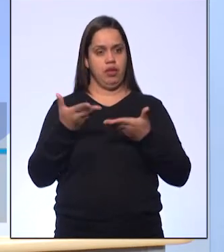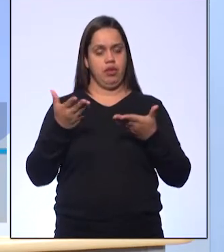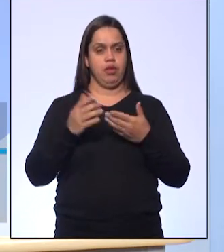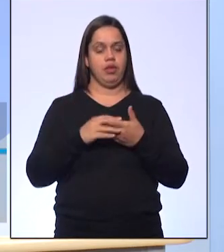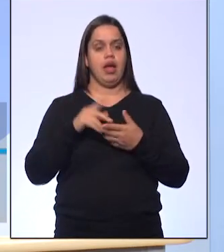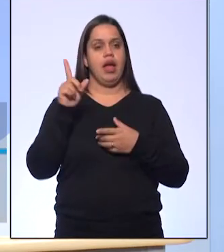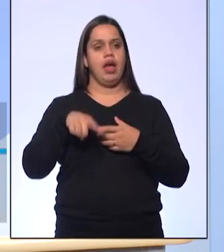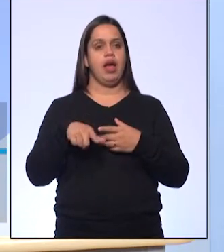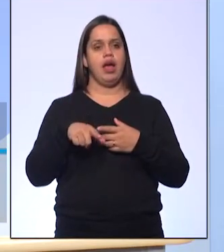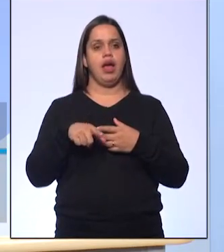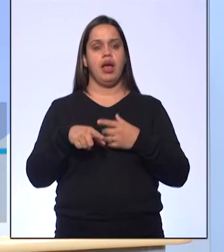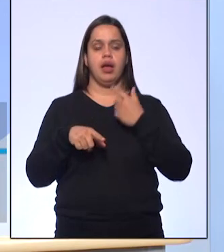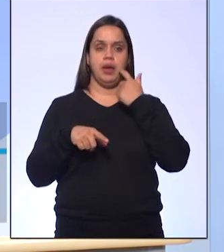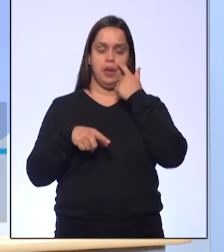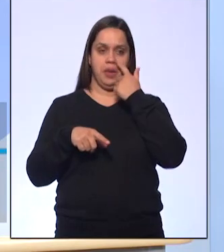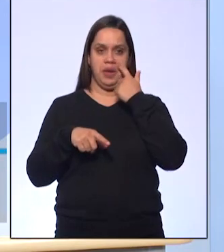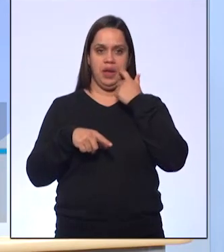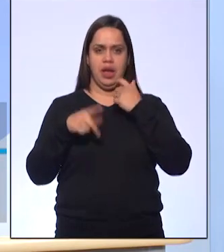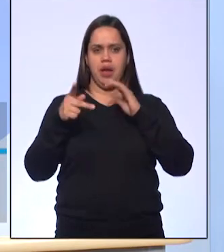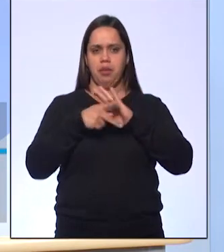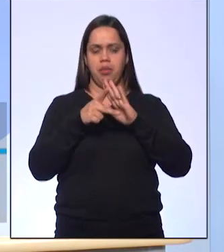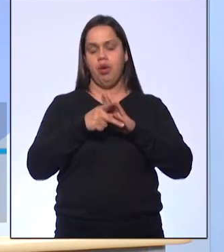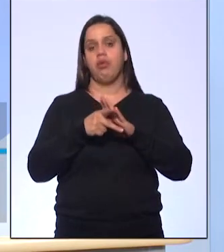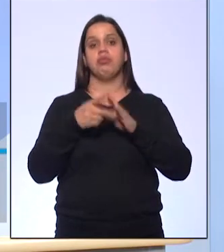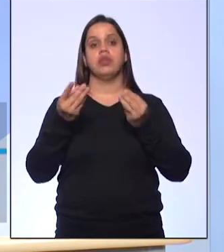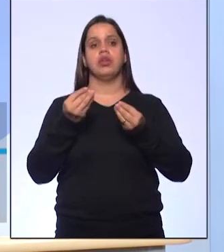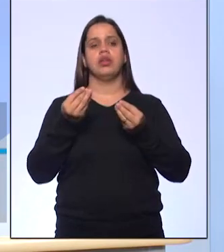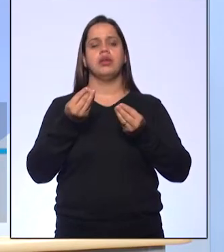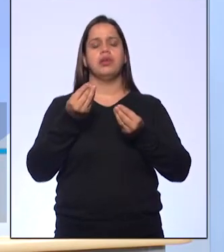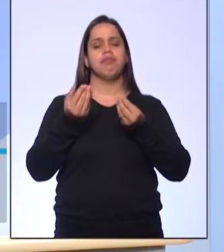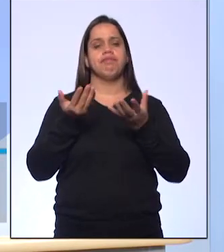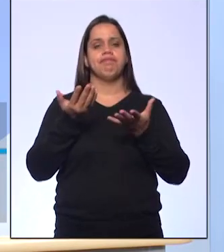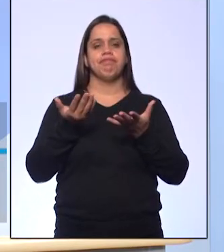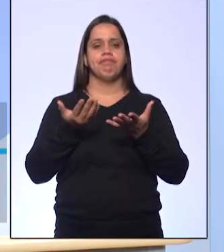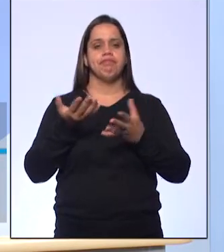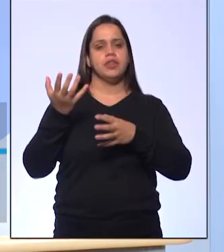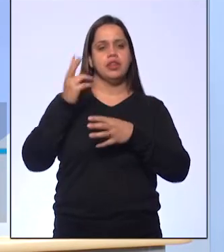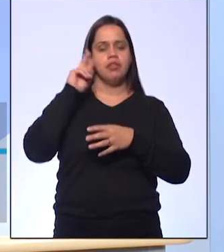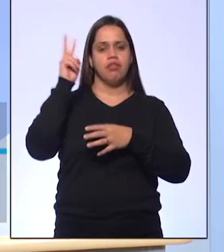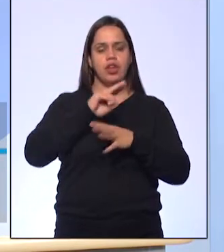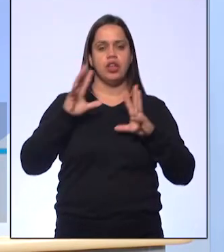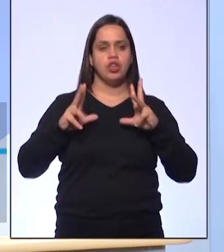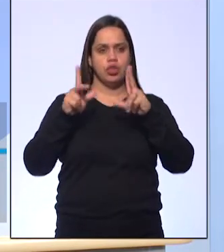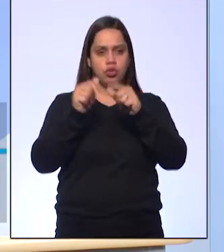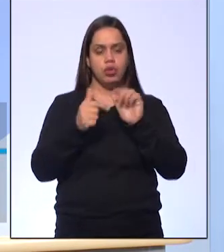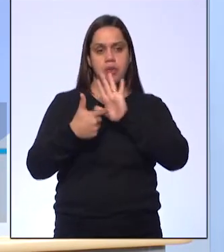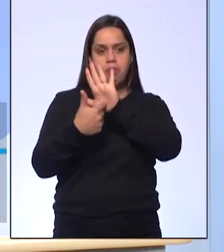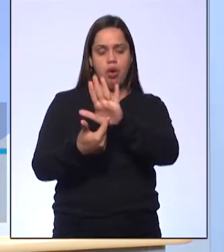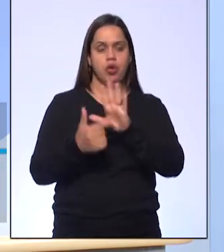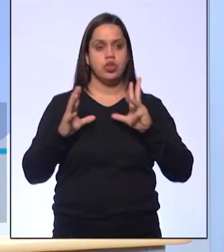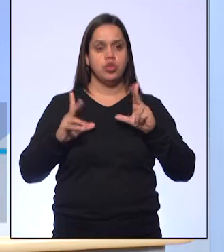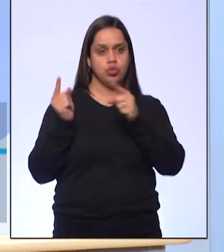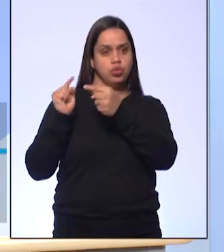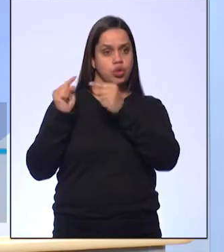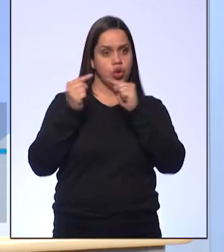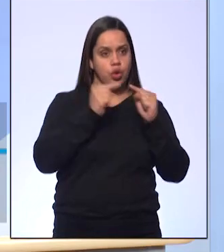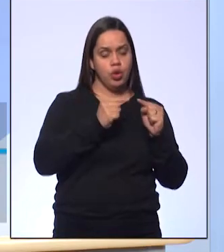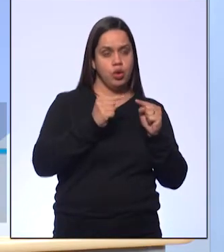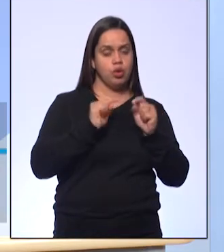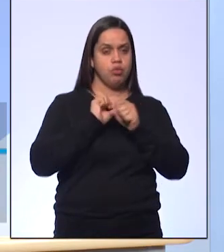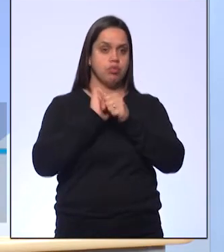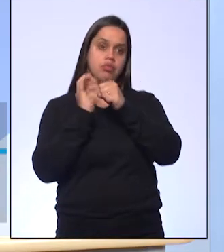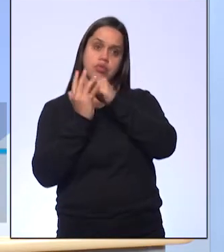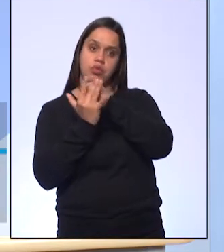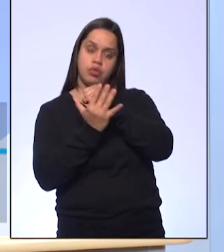ele é uma animação, vou passar uma animação, ele é um simulador que simula toda a questão ligada ao coronavírus